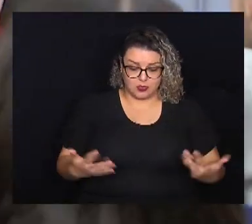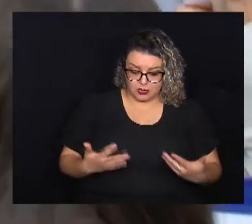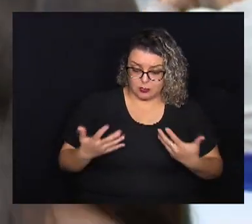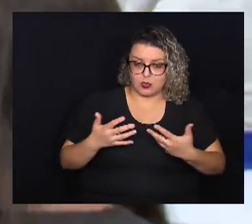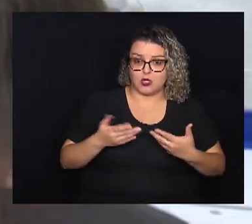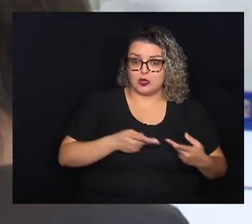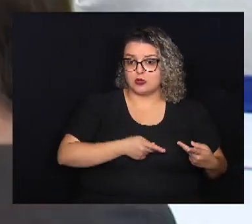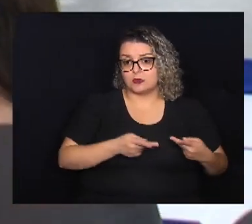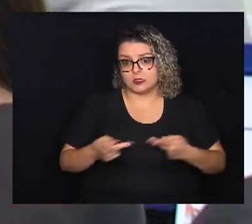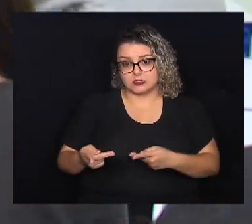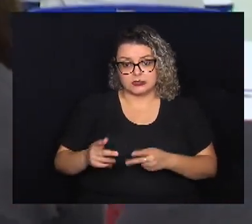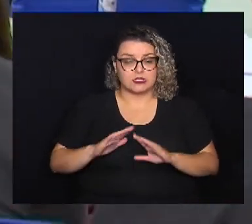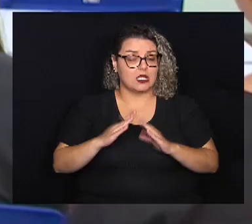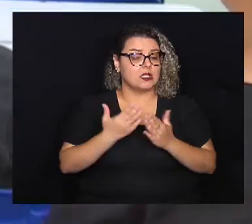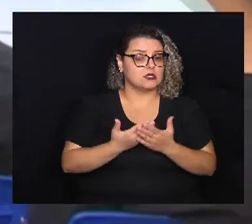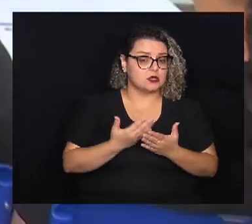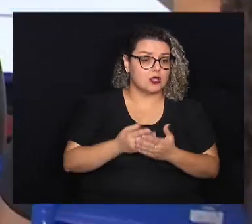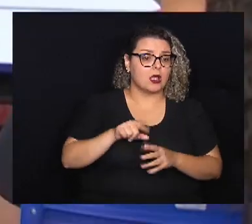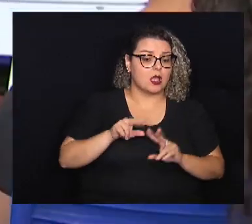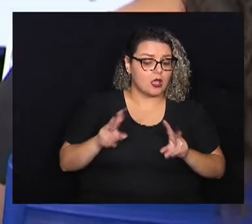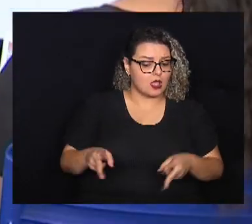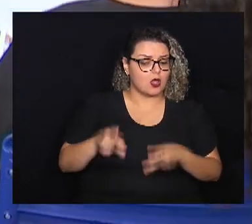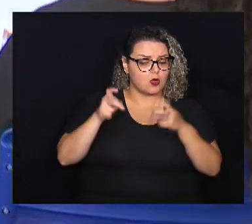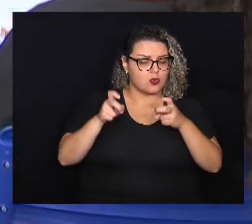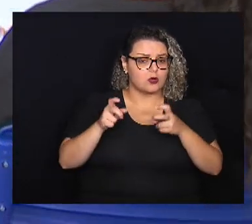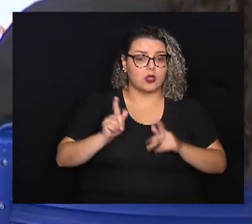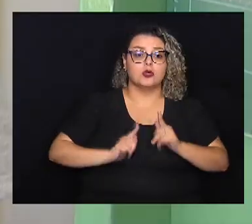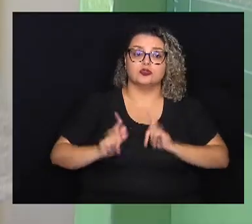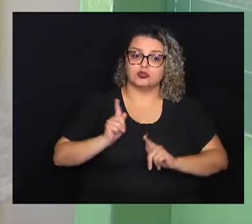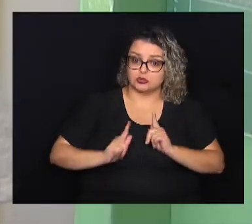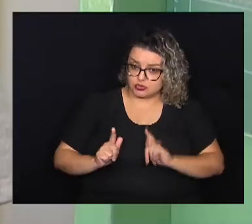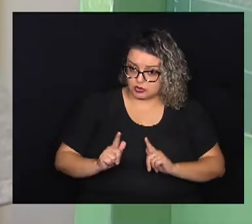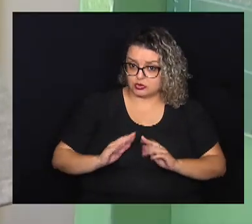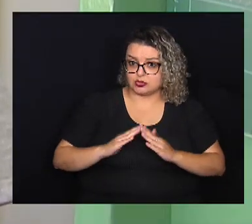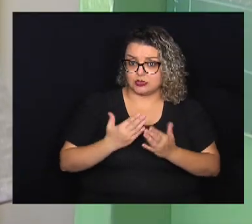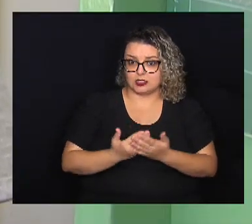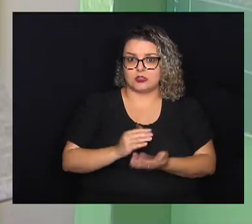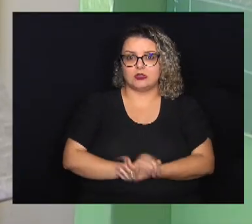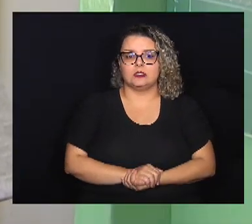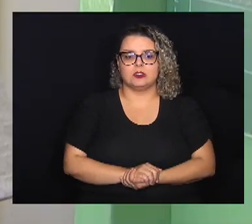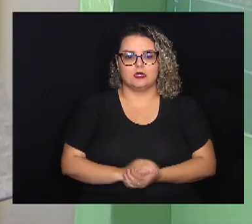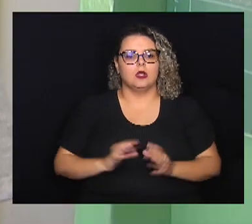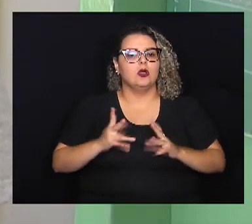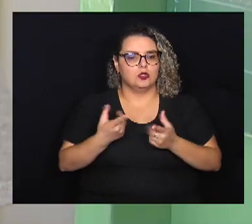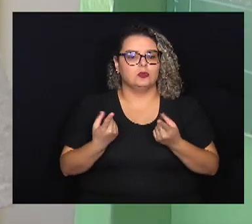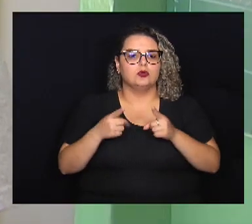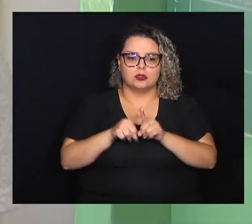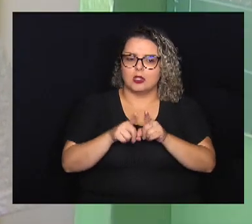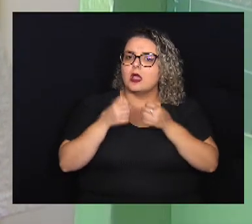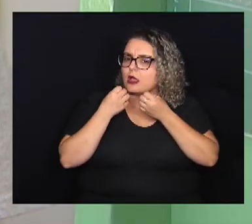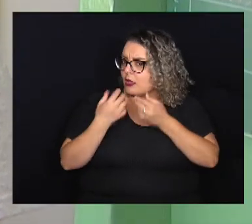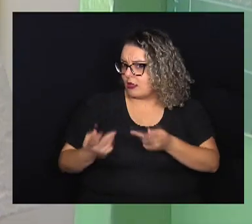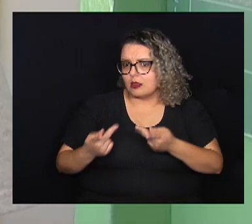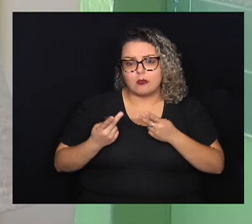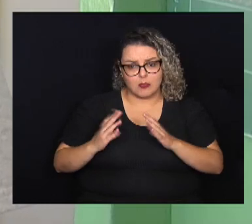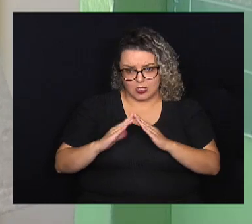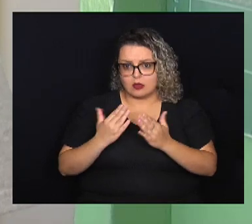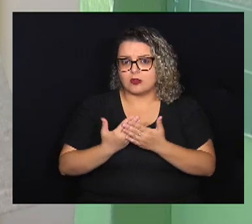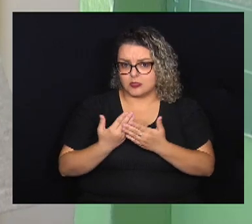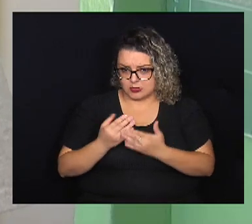visitas às escolas é reconhecida por gestores escolares Toda parceria é bem-vinda com a escola